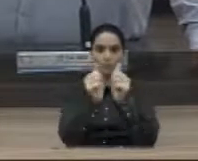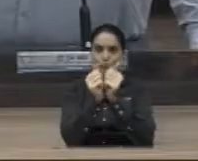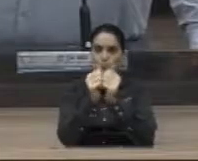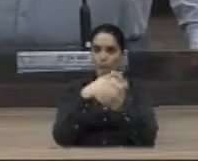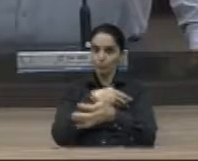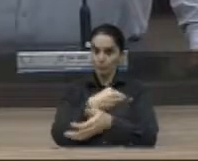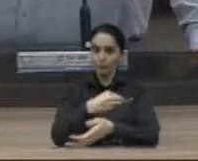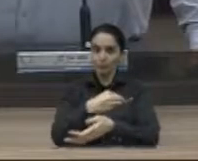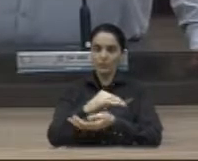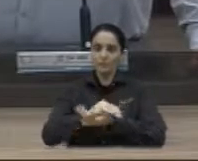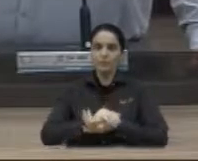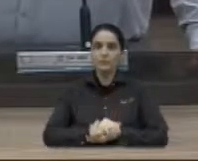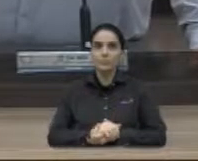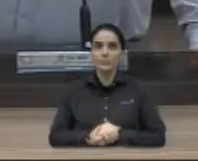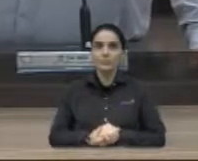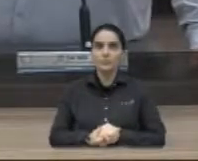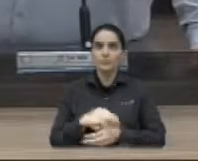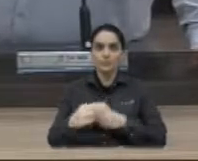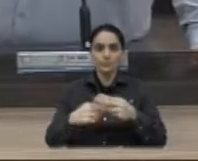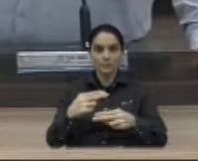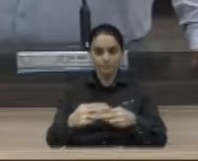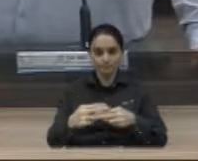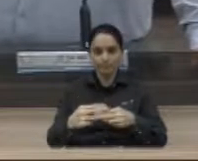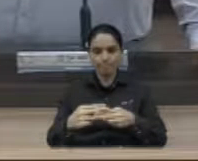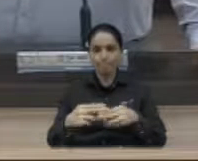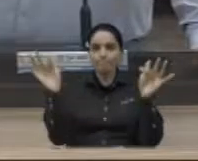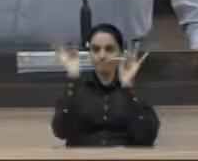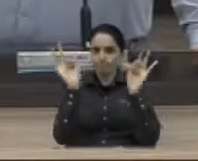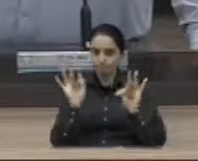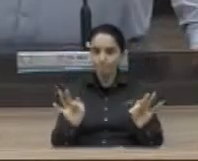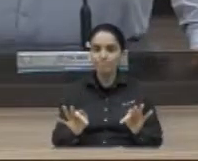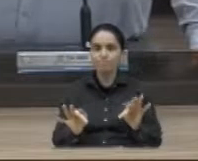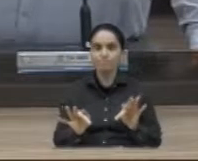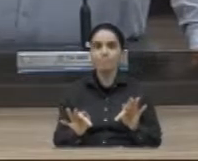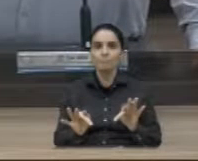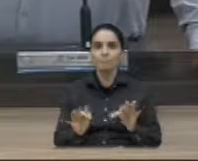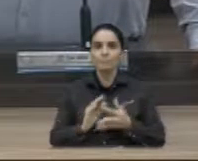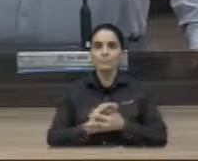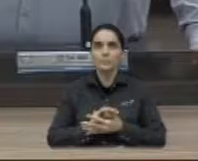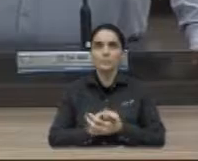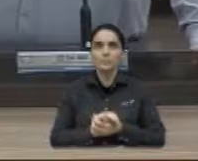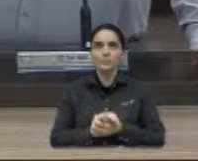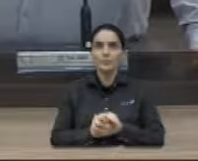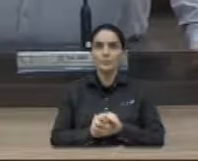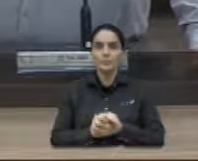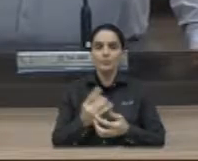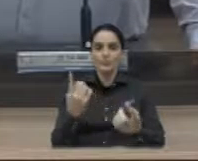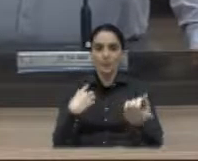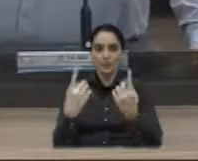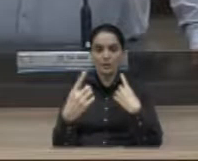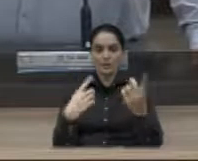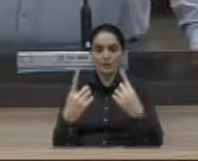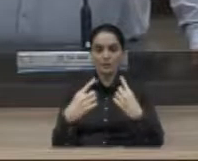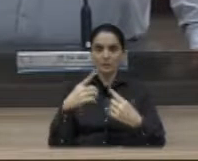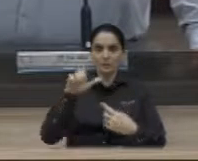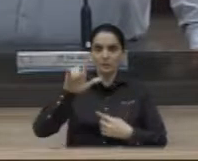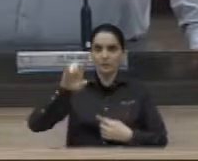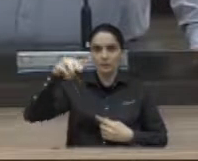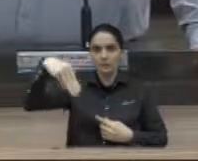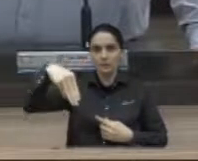Então, é prazeroso, prazeroso. E essa estrada ali em 125